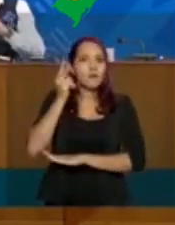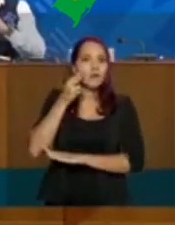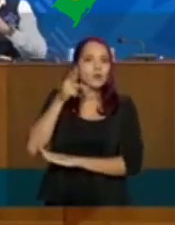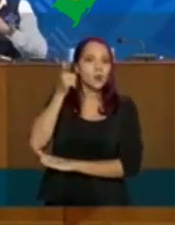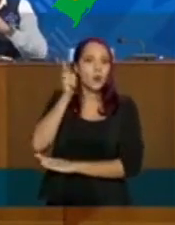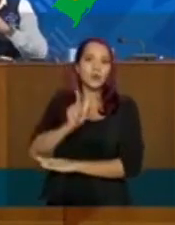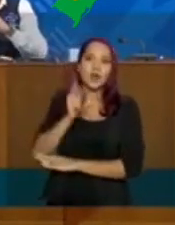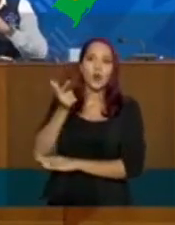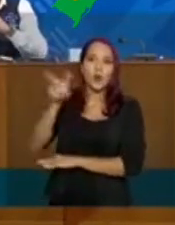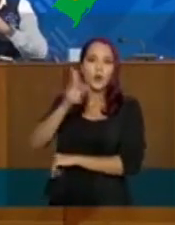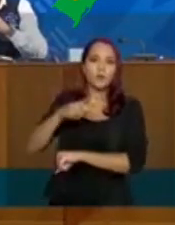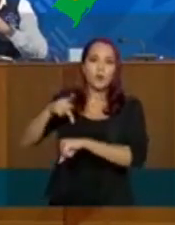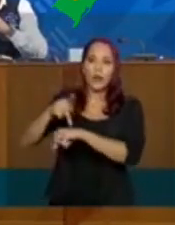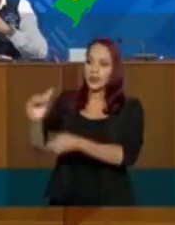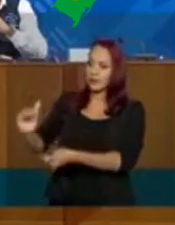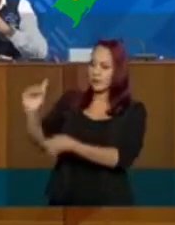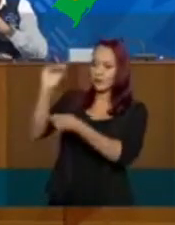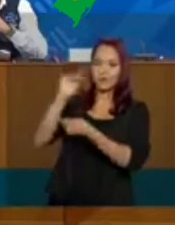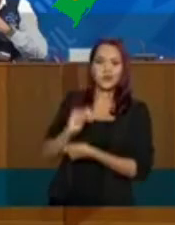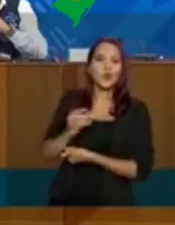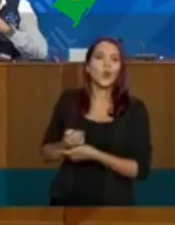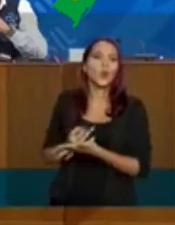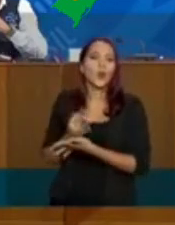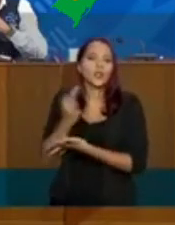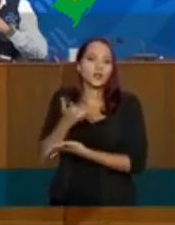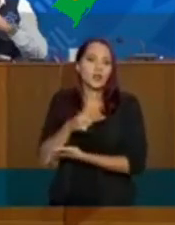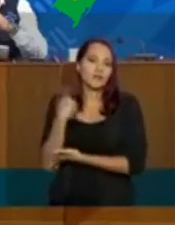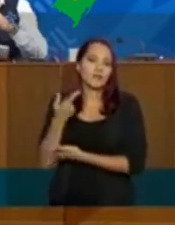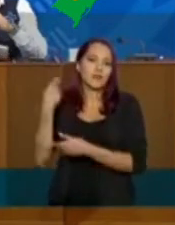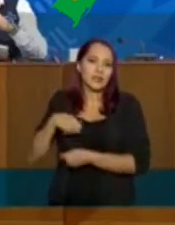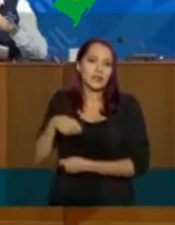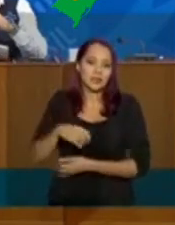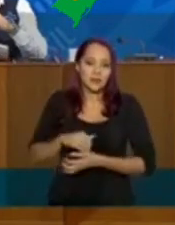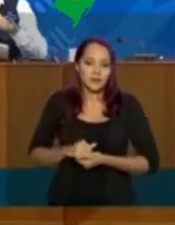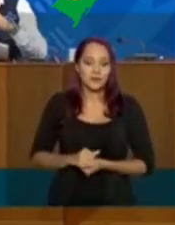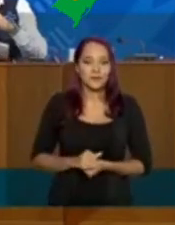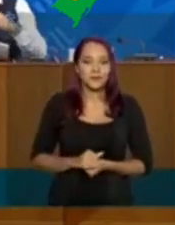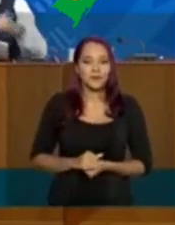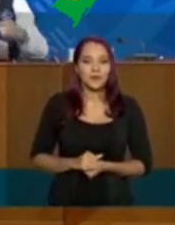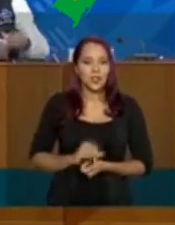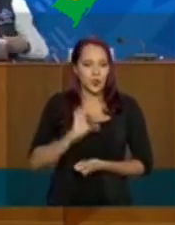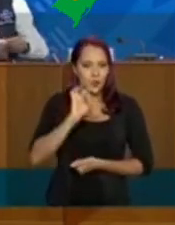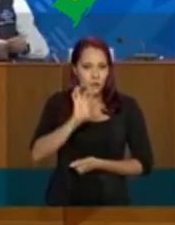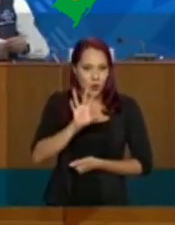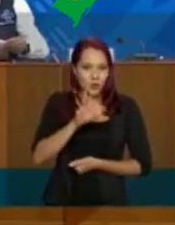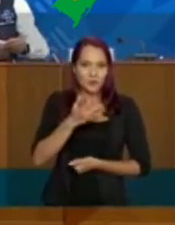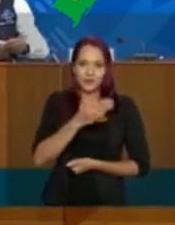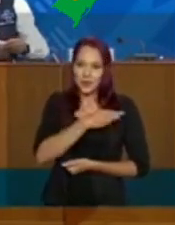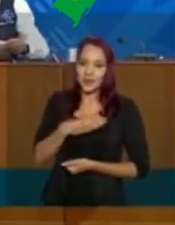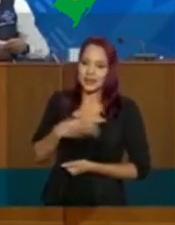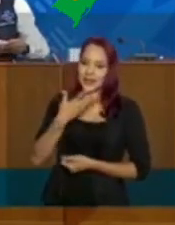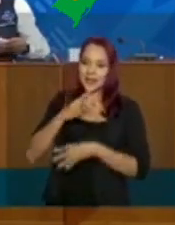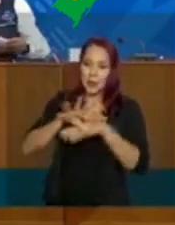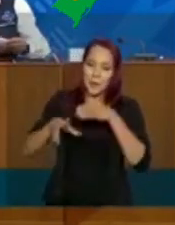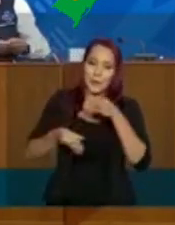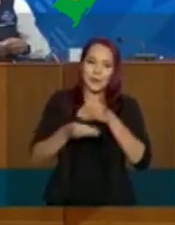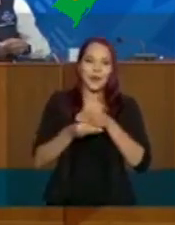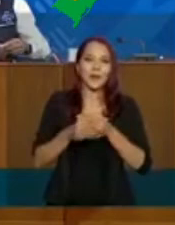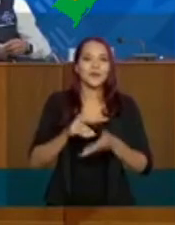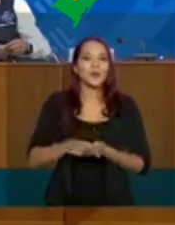trazer de outros países a quantidade de testes que a gente precisa. Quer complementar? Ministro, eu queria colocar um dado que, em função do